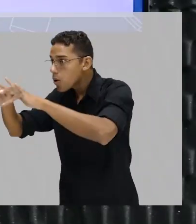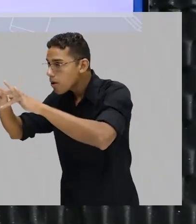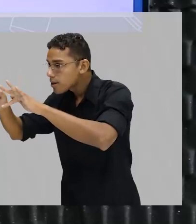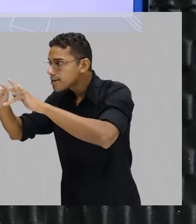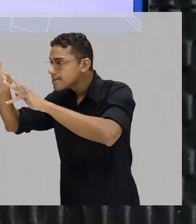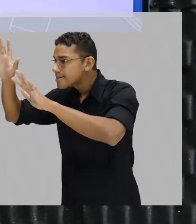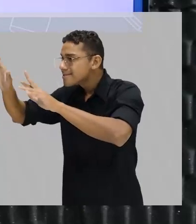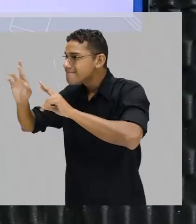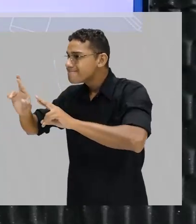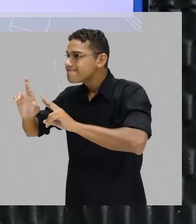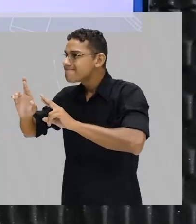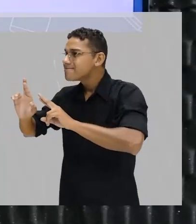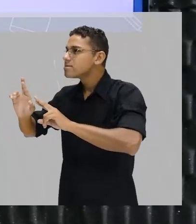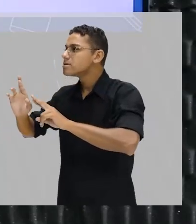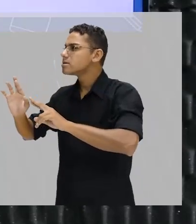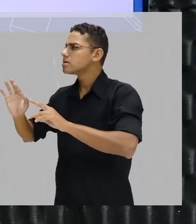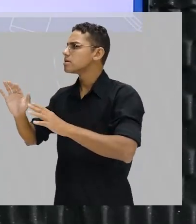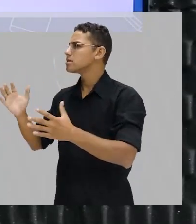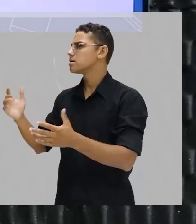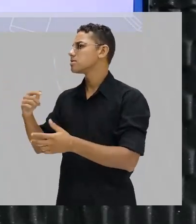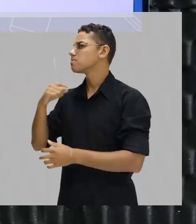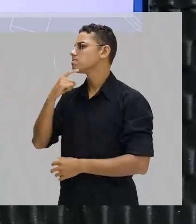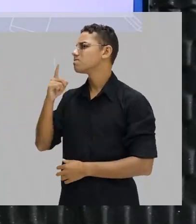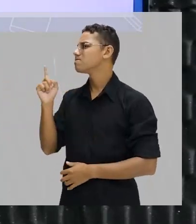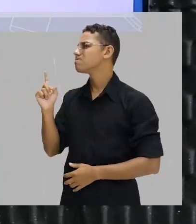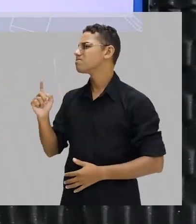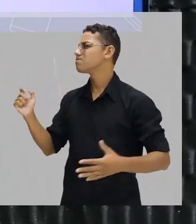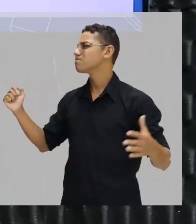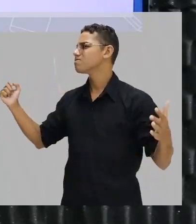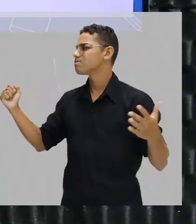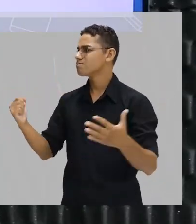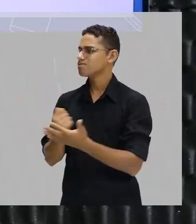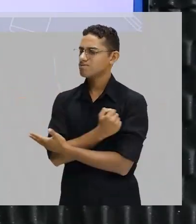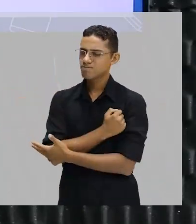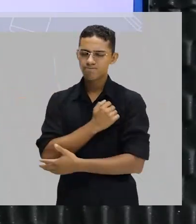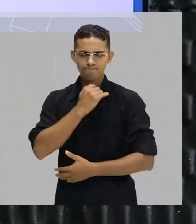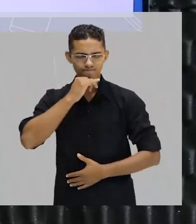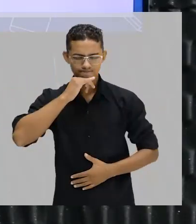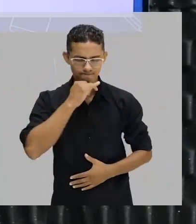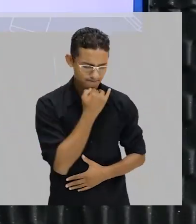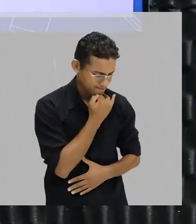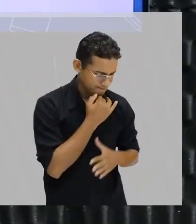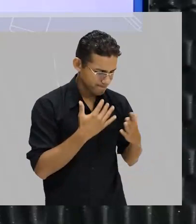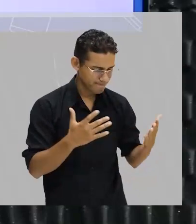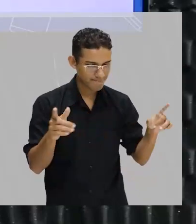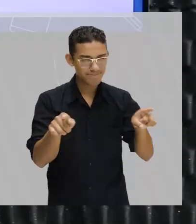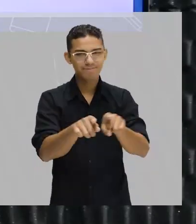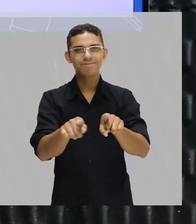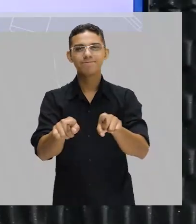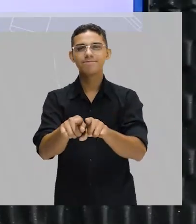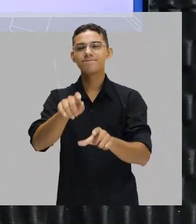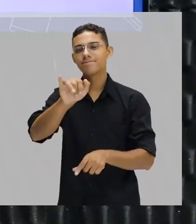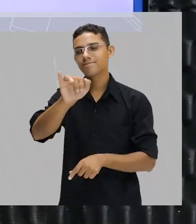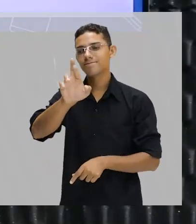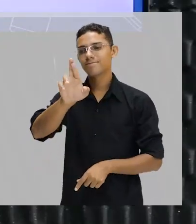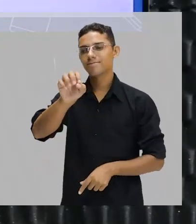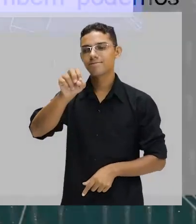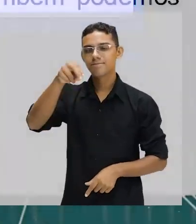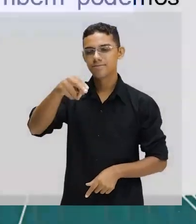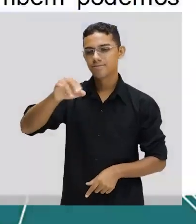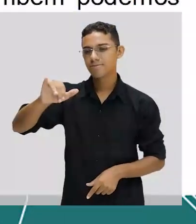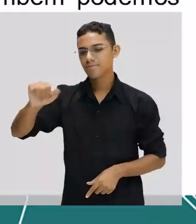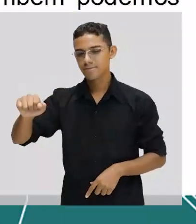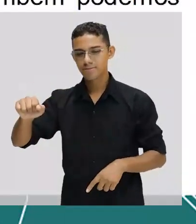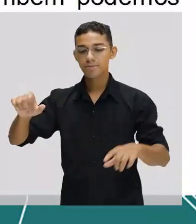uma expectativa que ela não se confirma. E aí nós temos o caso também da ironia. Ou seja,